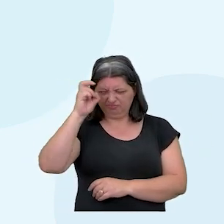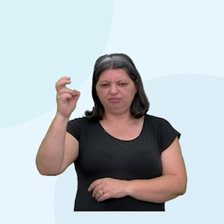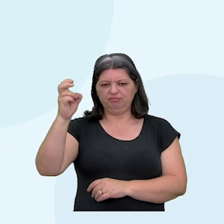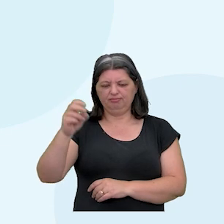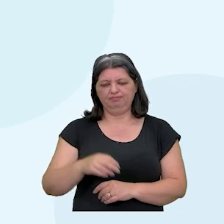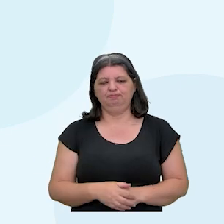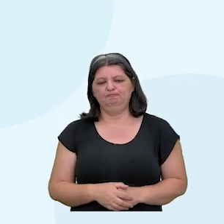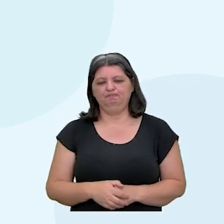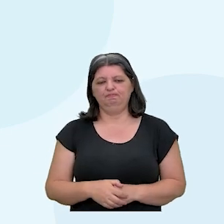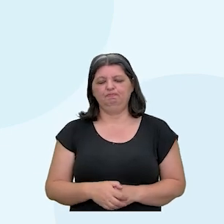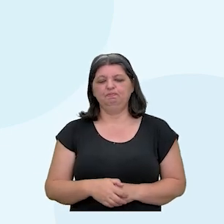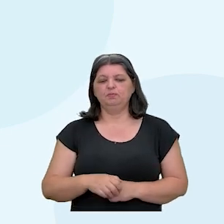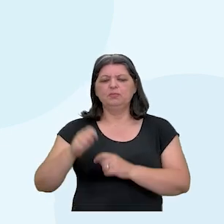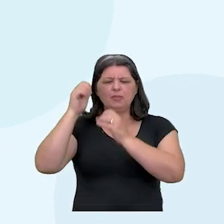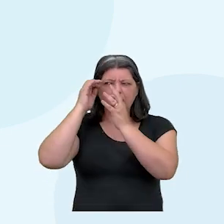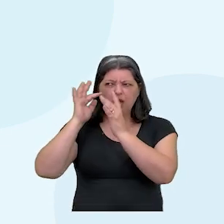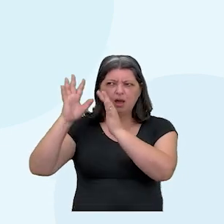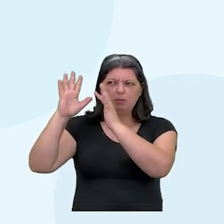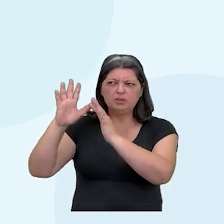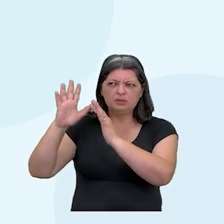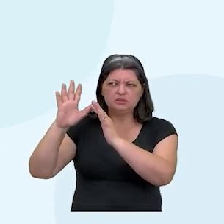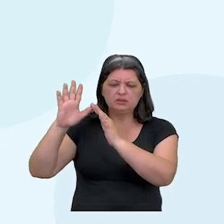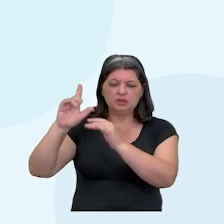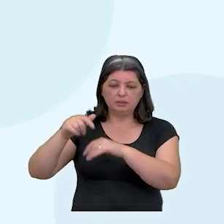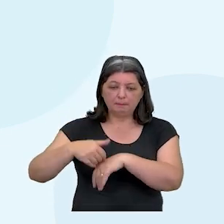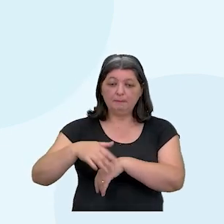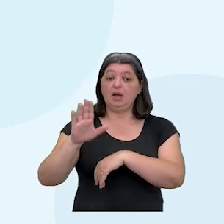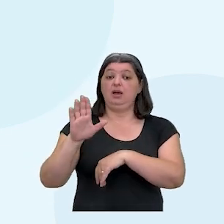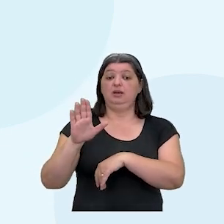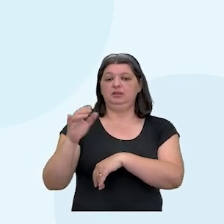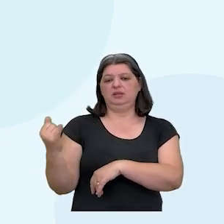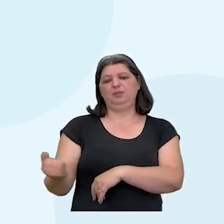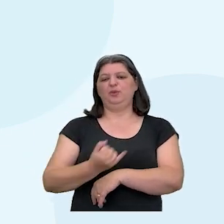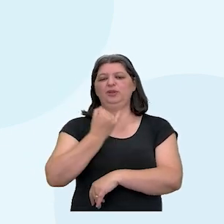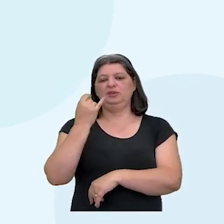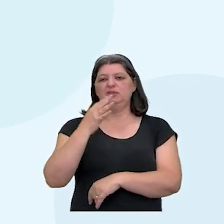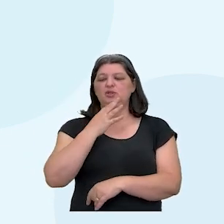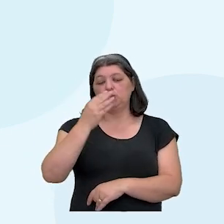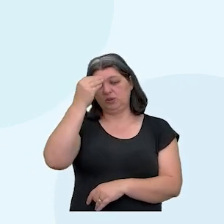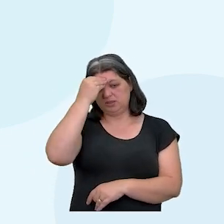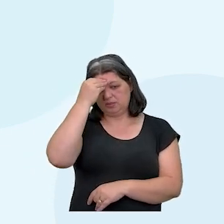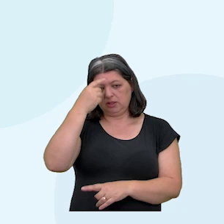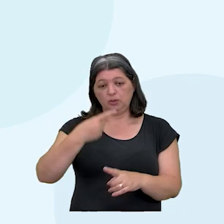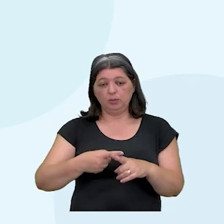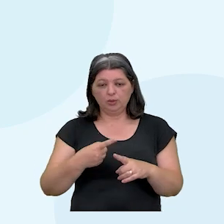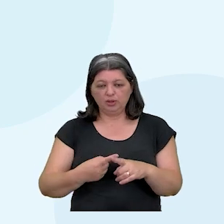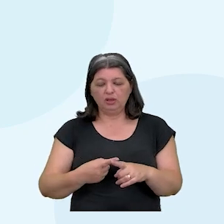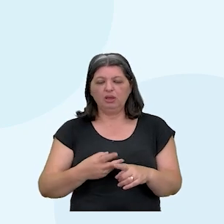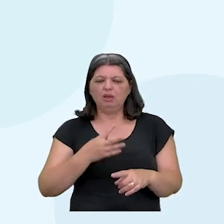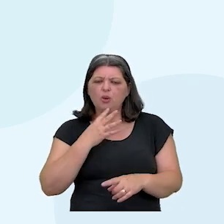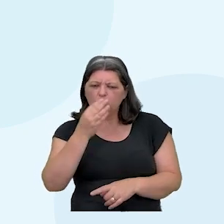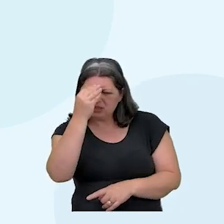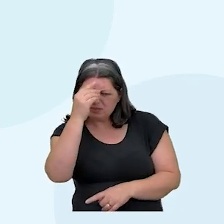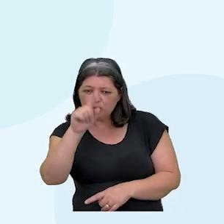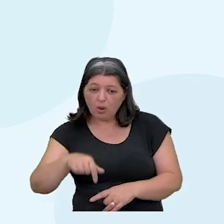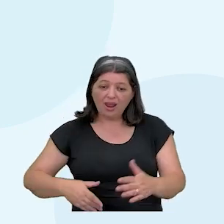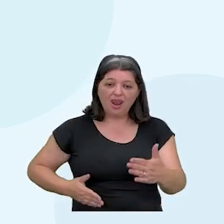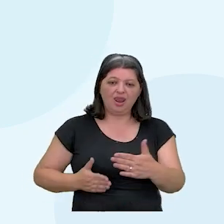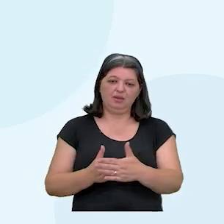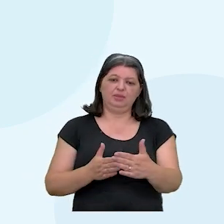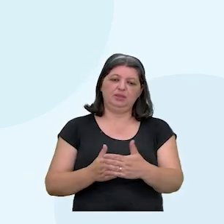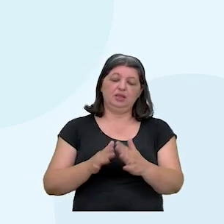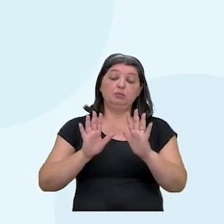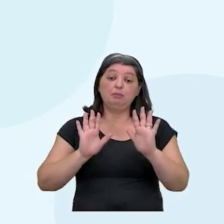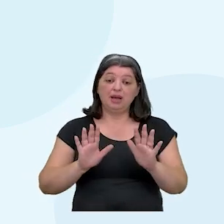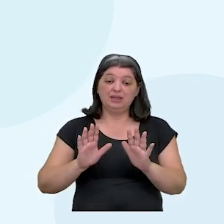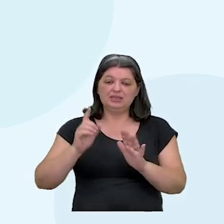A imaginação é mais importante que o conhecimento, porque o conhecimento é limitado, ao passo que a